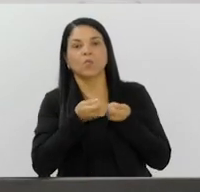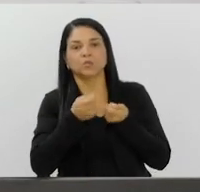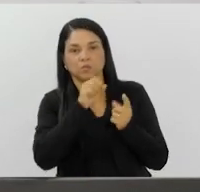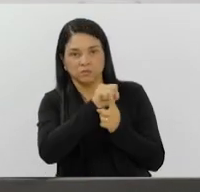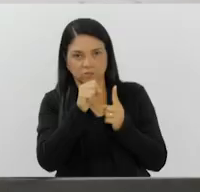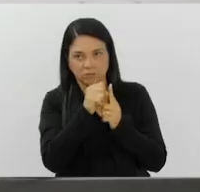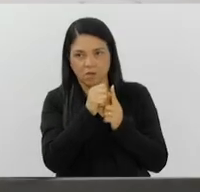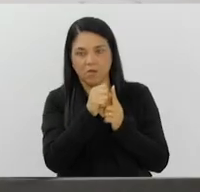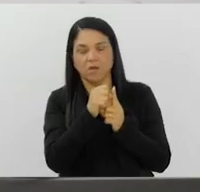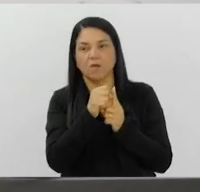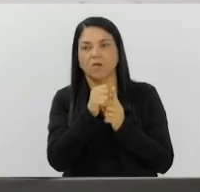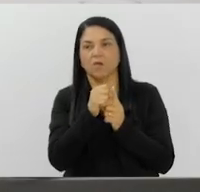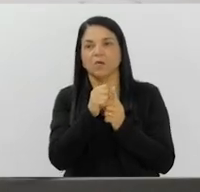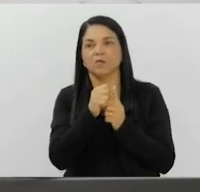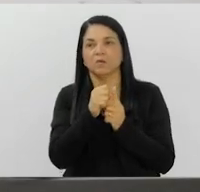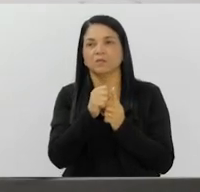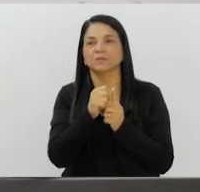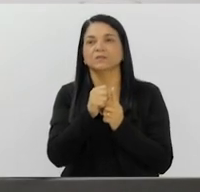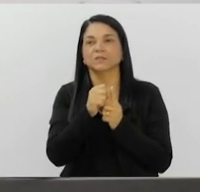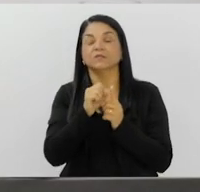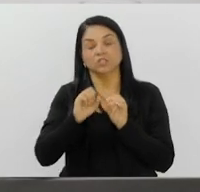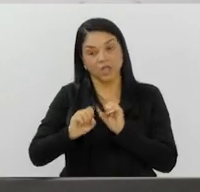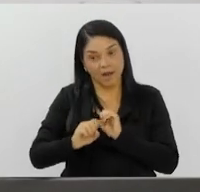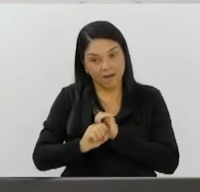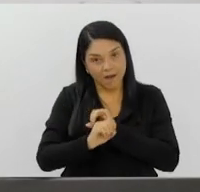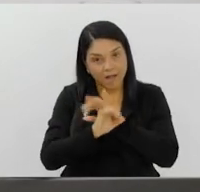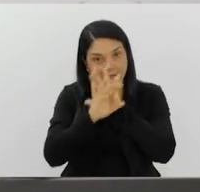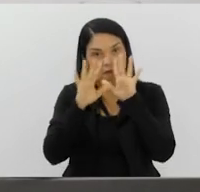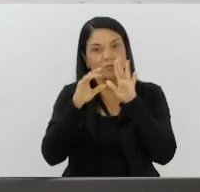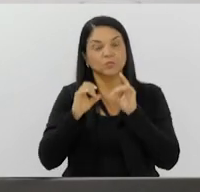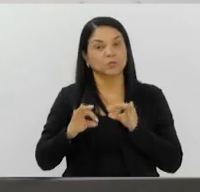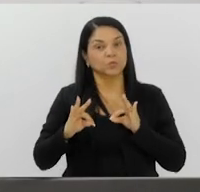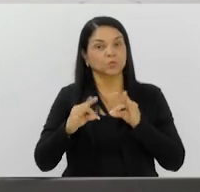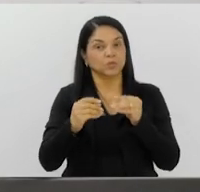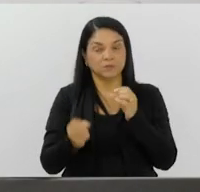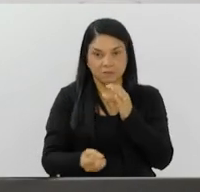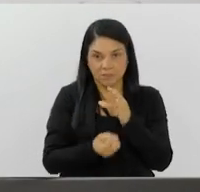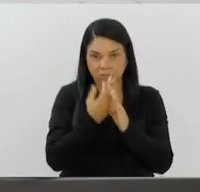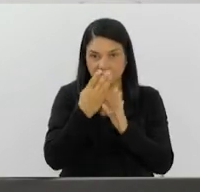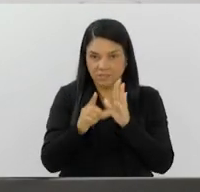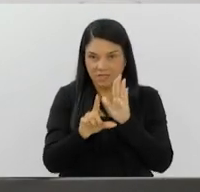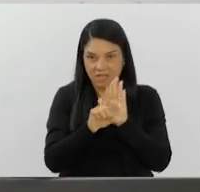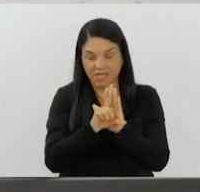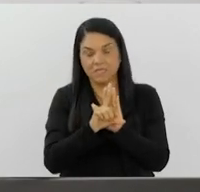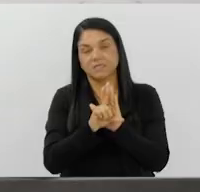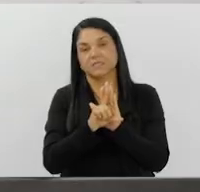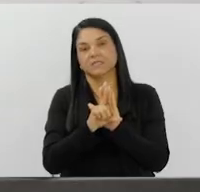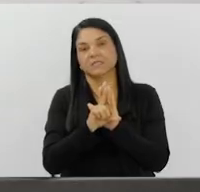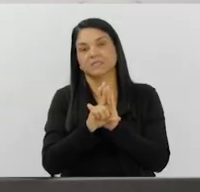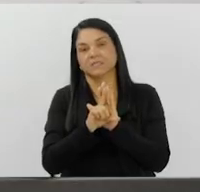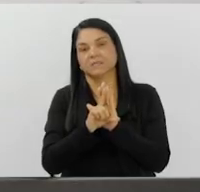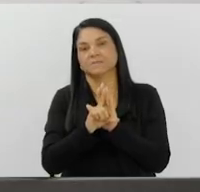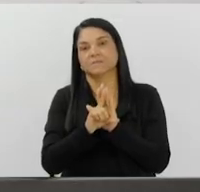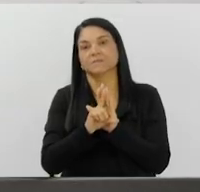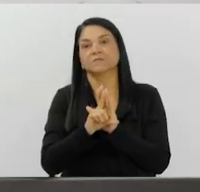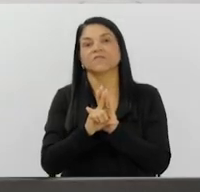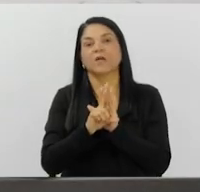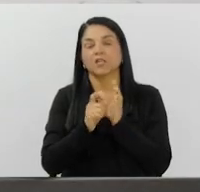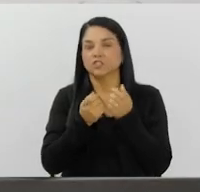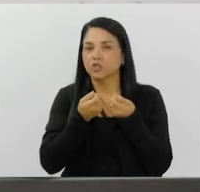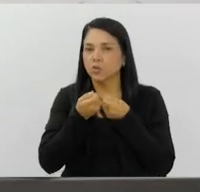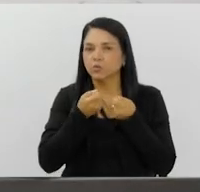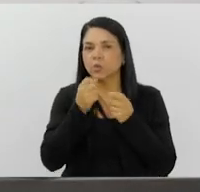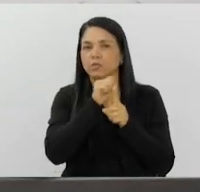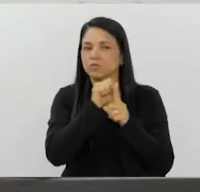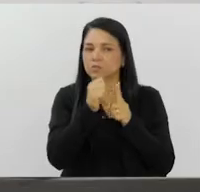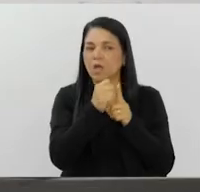eh mencionado mas eu quero deixar muito claro que todas as leis que a gente fez sem exceção falam de controle social e